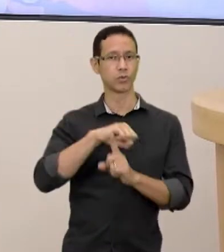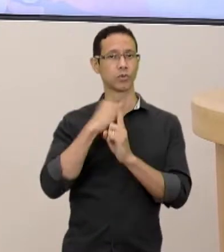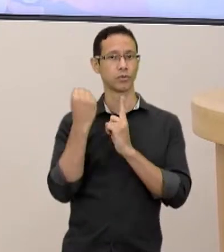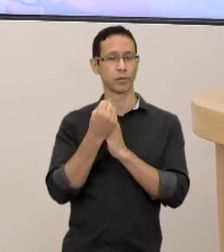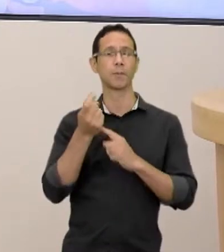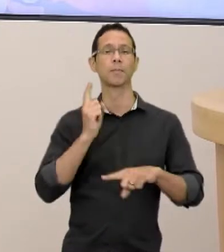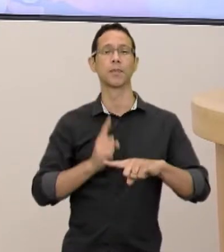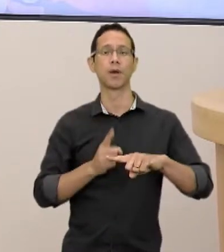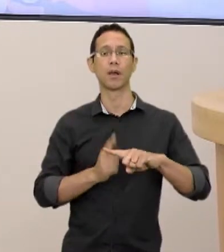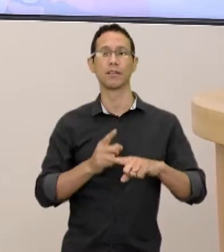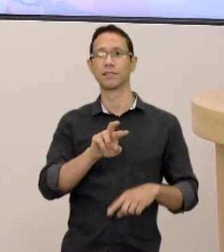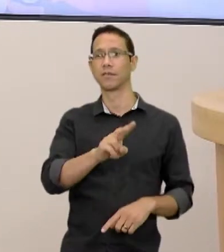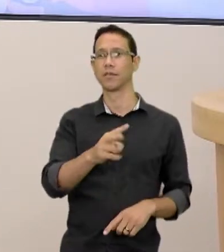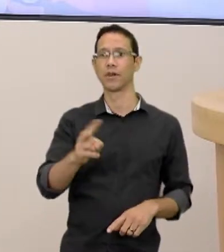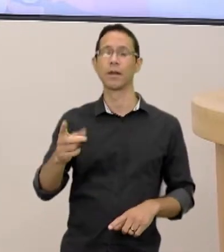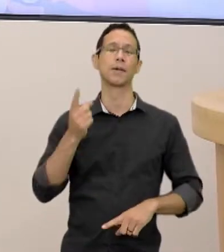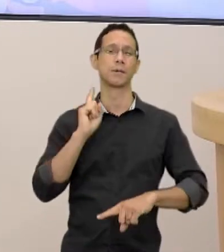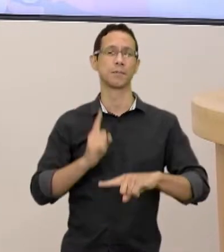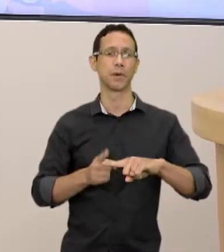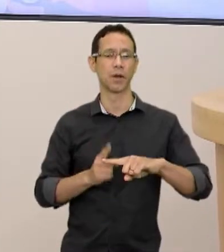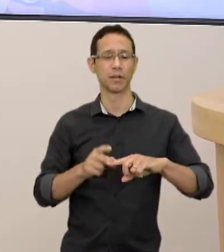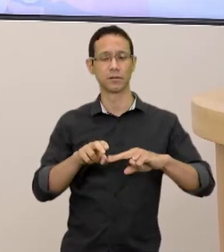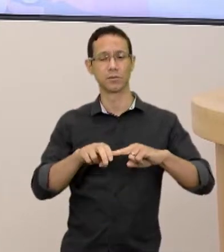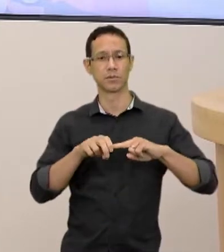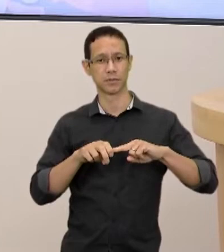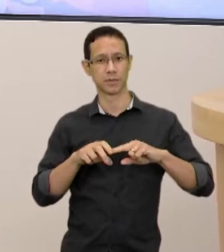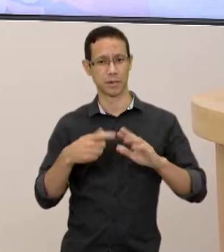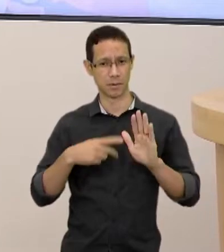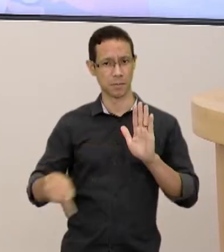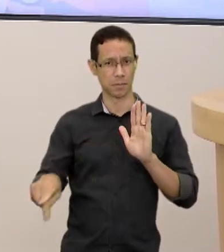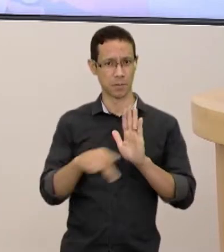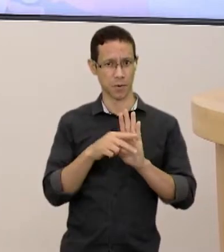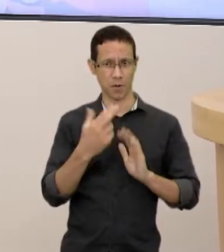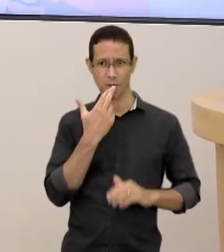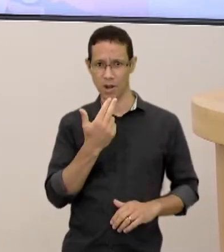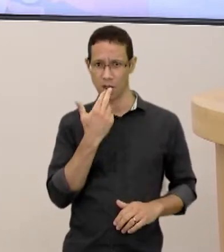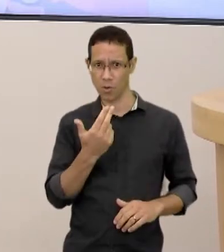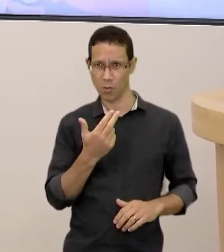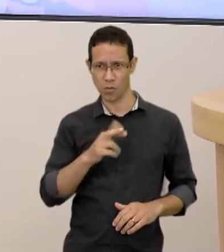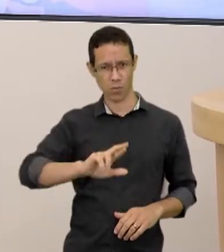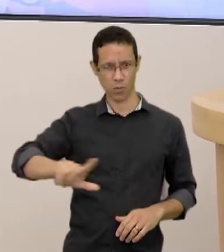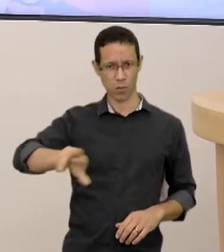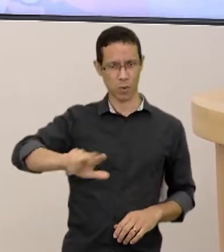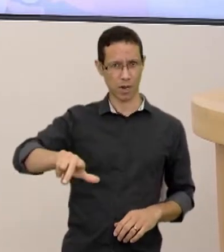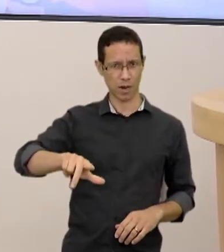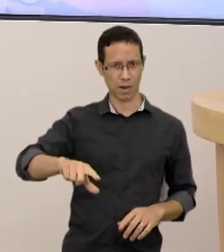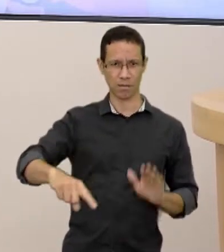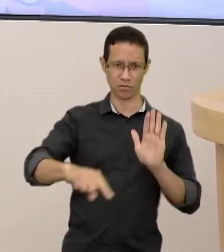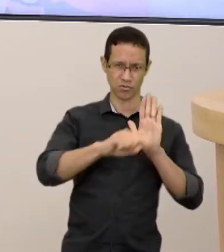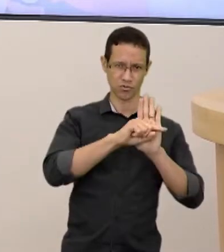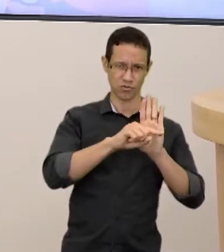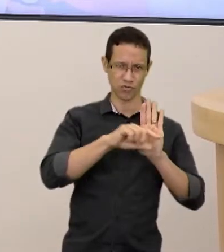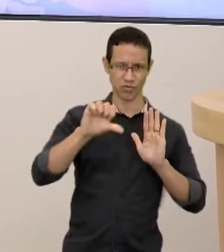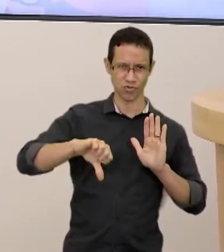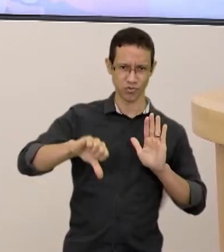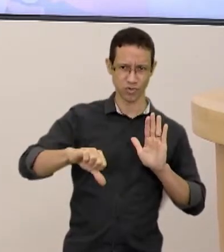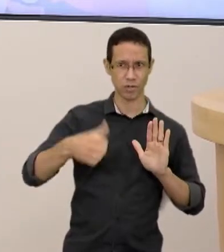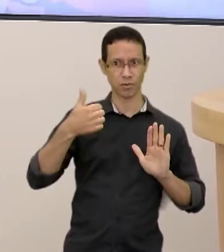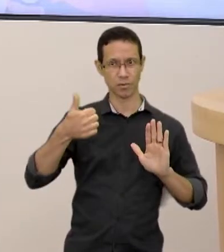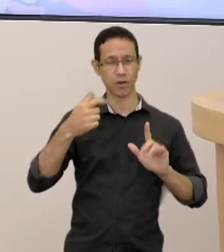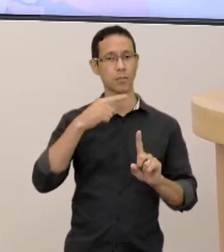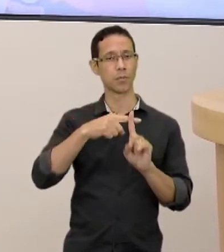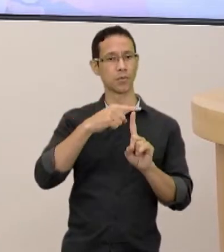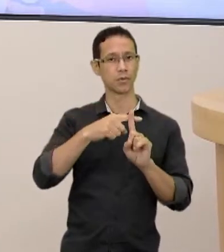que ocorrem essas variedades, elas realmente fazem parte da língua, não fazem, são negativas, são positivas